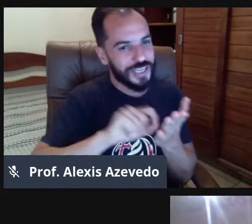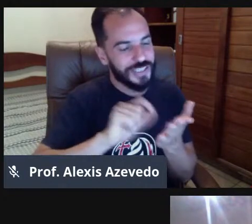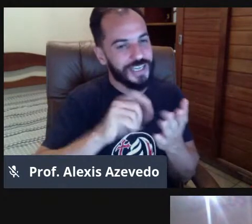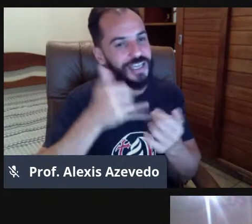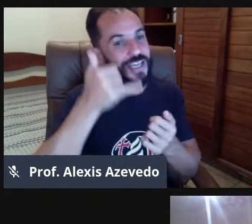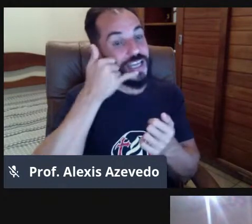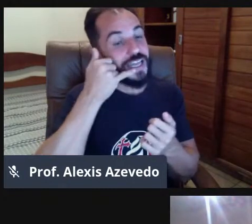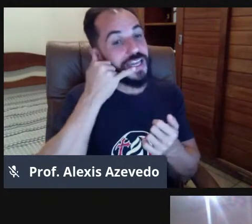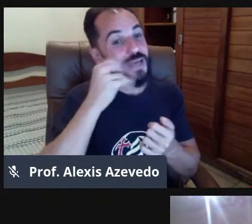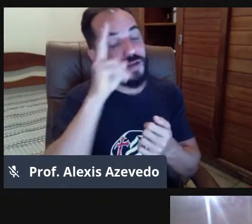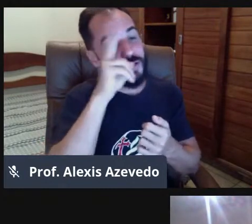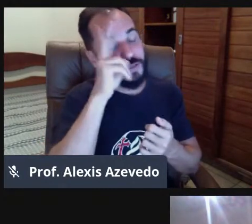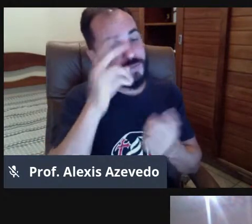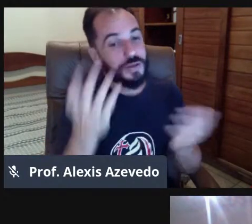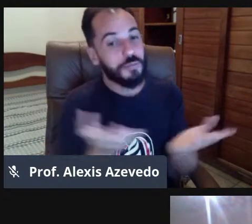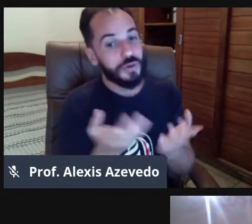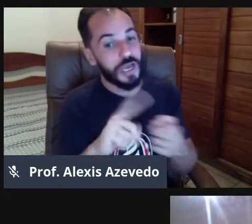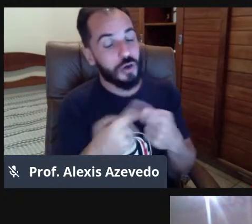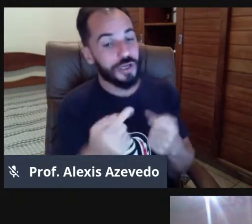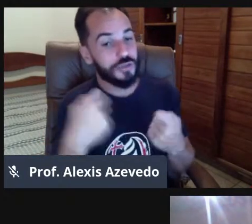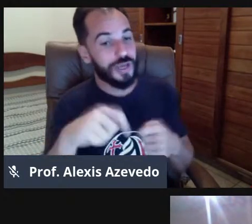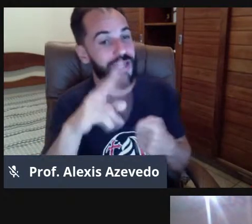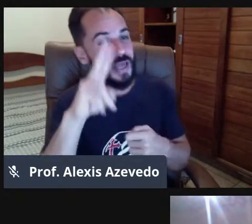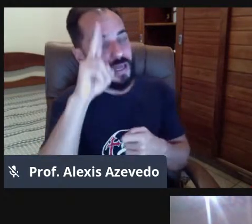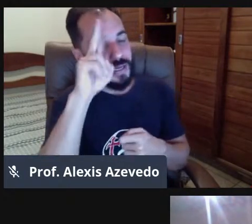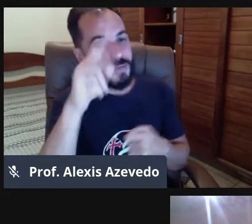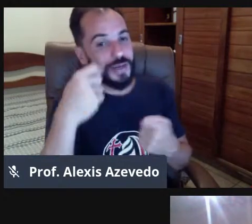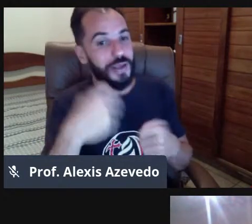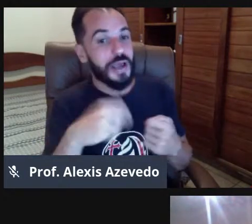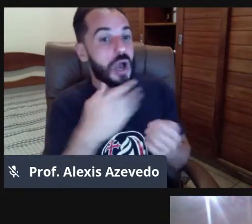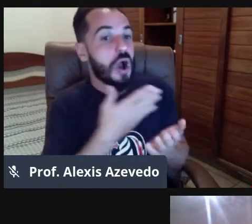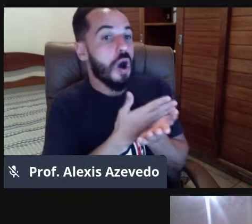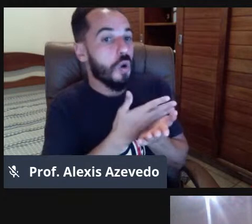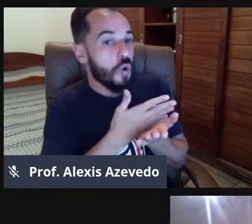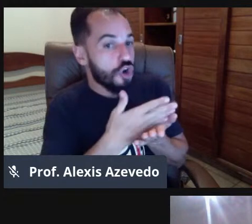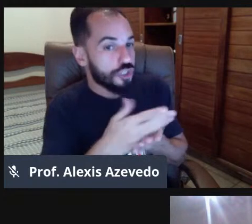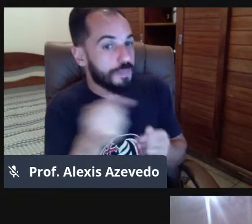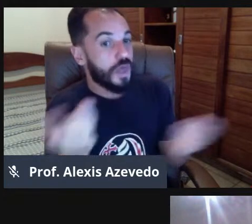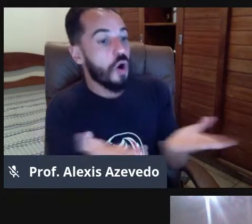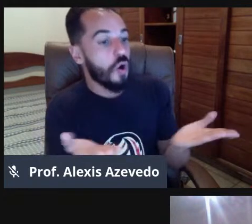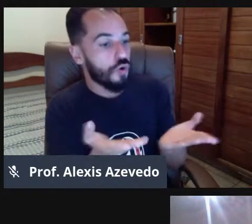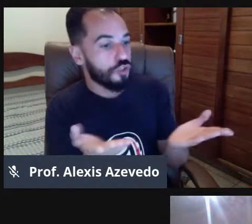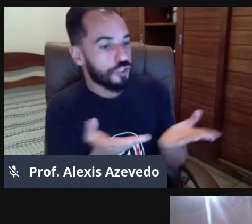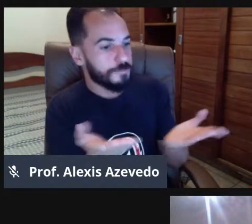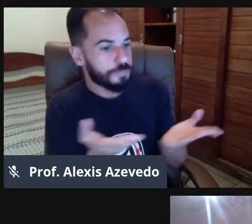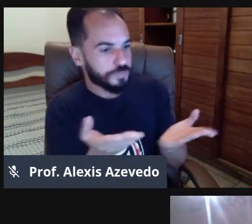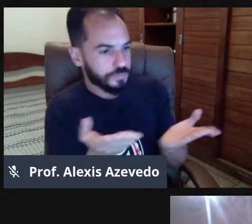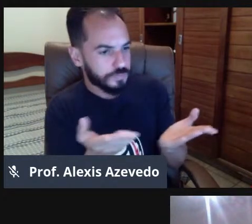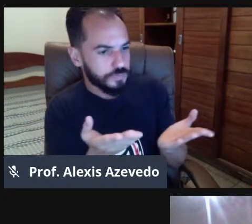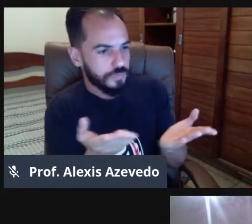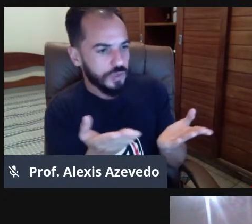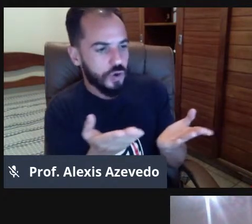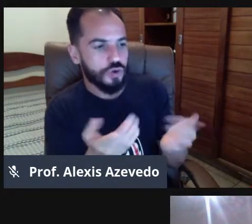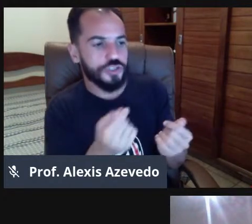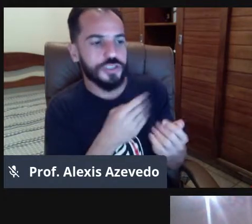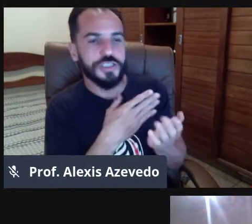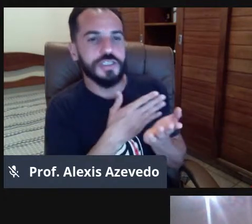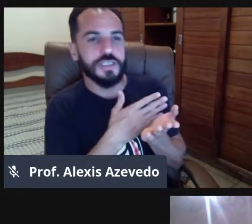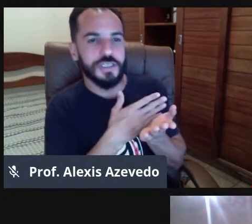para esse período, como agora, né, abriu hoje o período dos ajustes de matrícula,